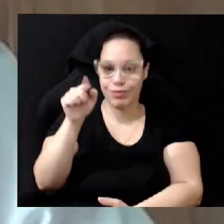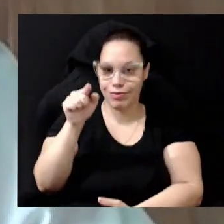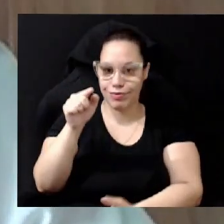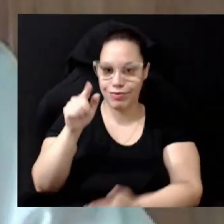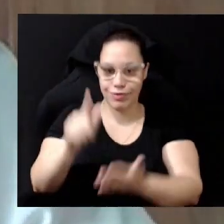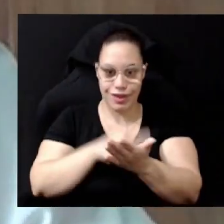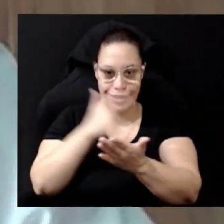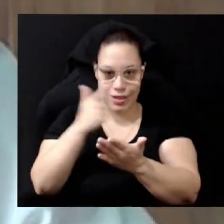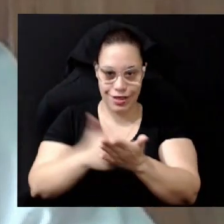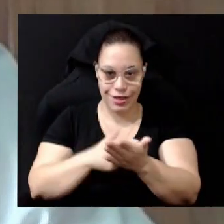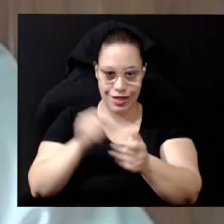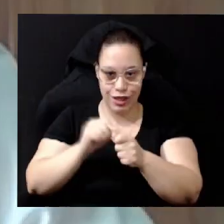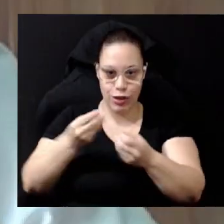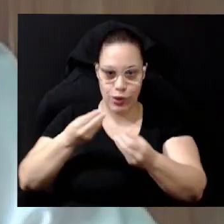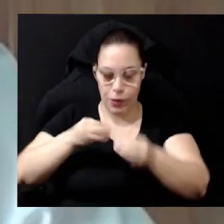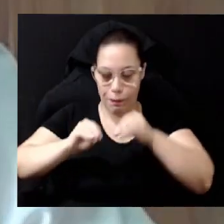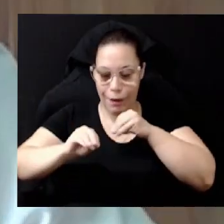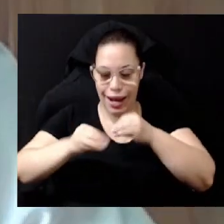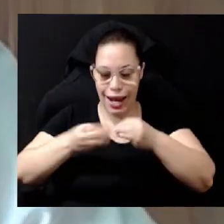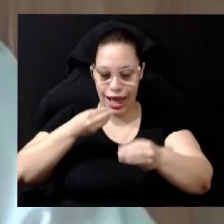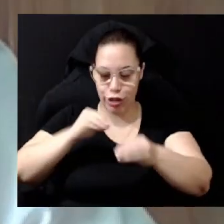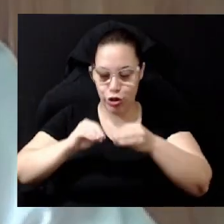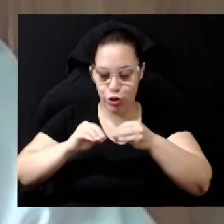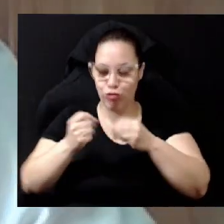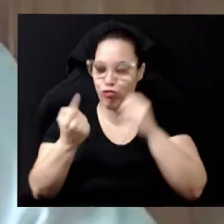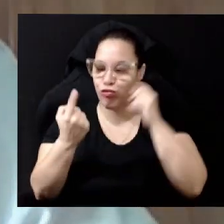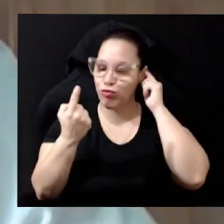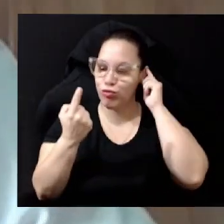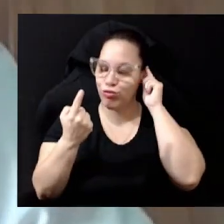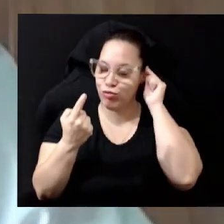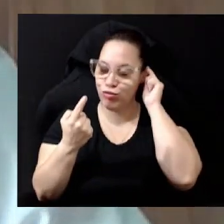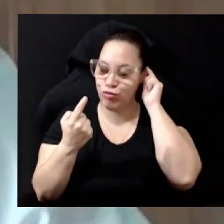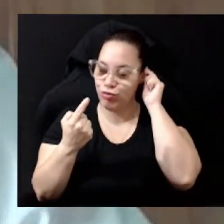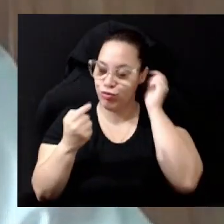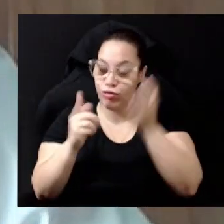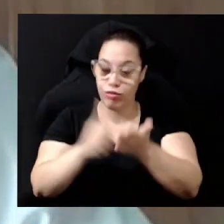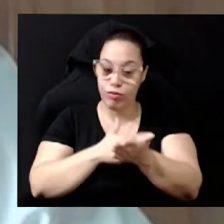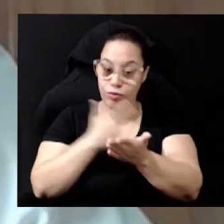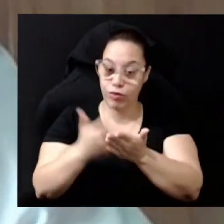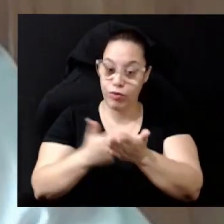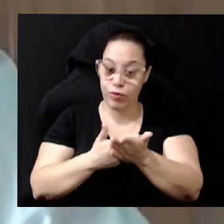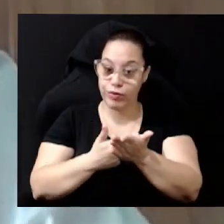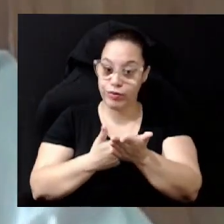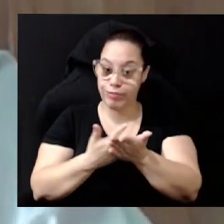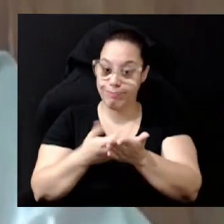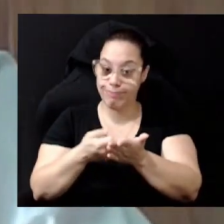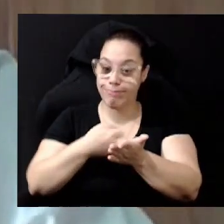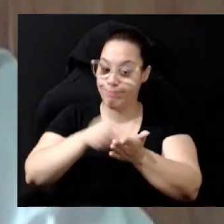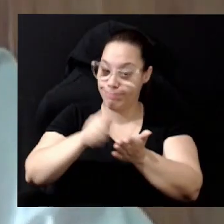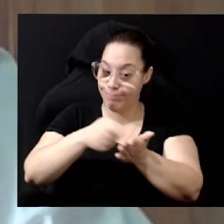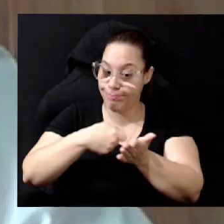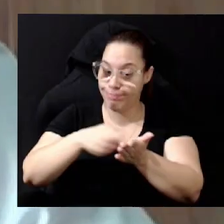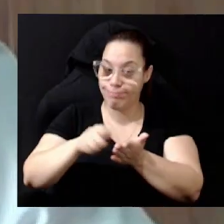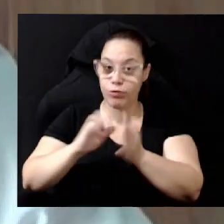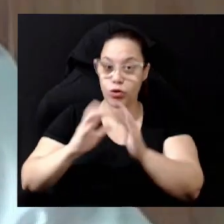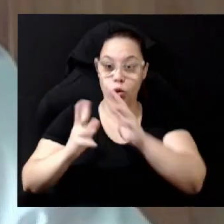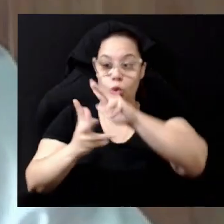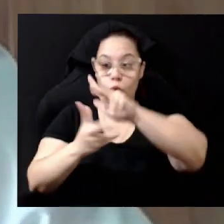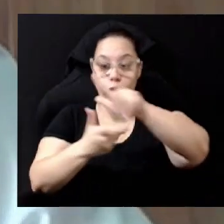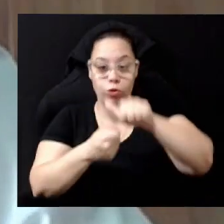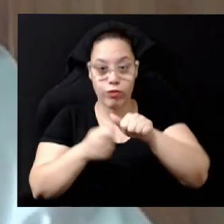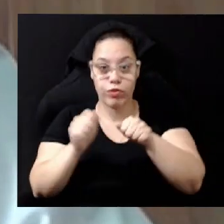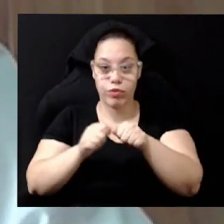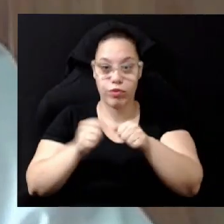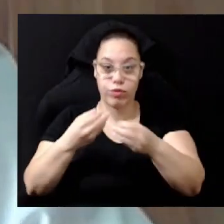Exatamente. É um livro feito de plástico. É o primeiro livro, a primeira obra de literatura, né, no